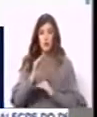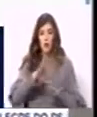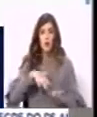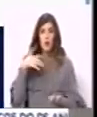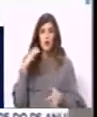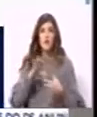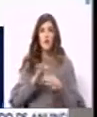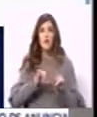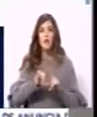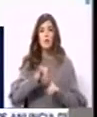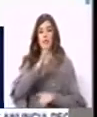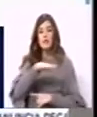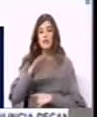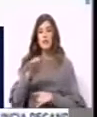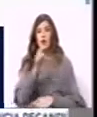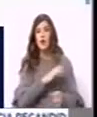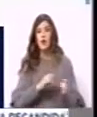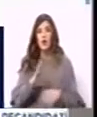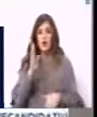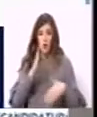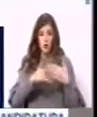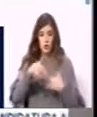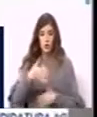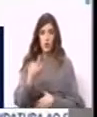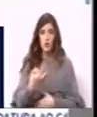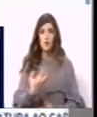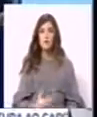sobre política científica europeia que decorreu no Porto.